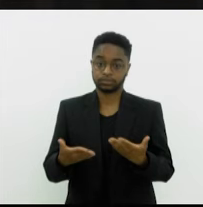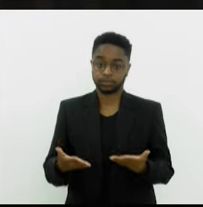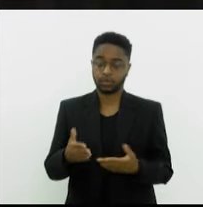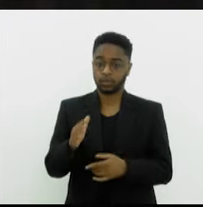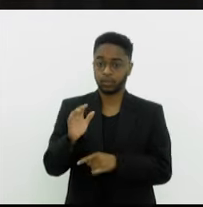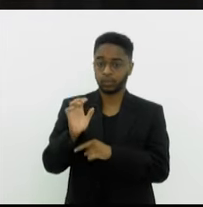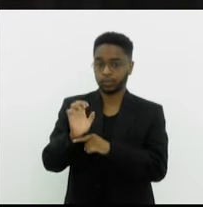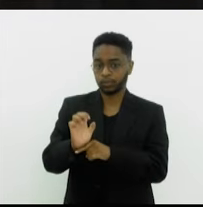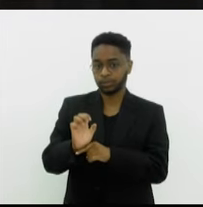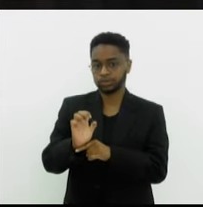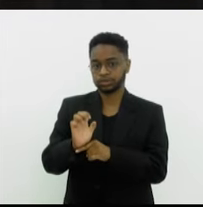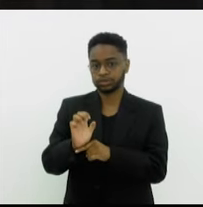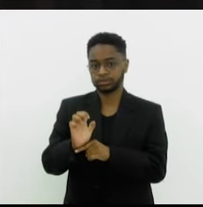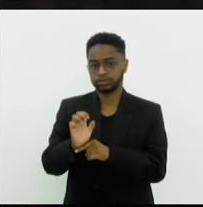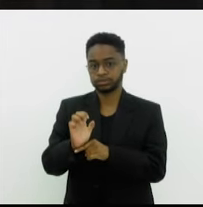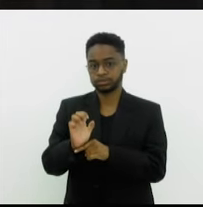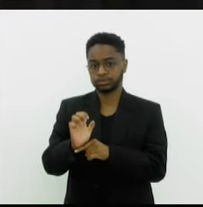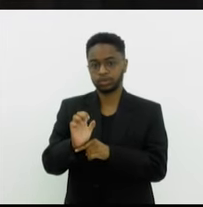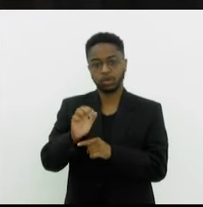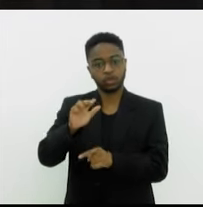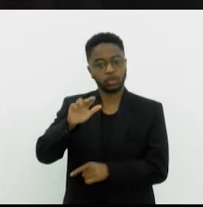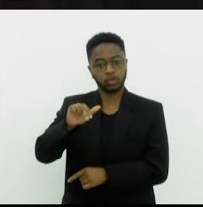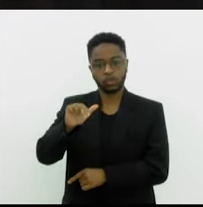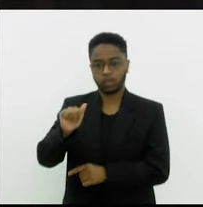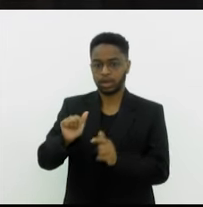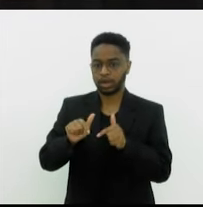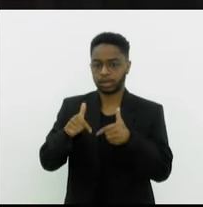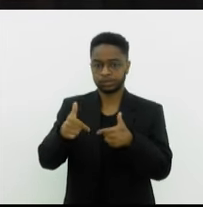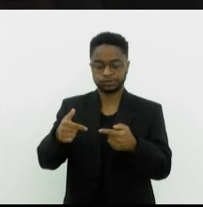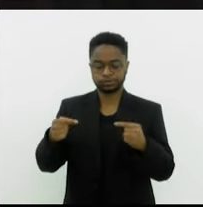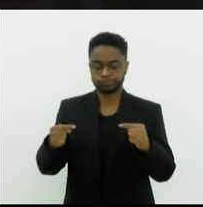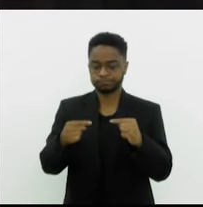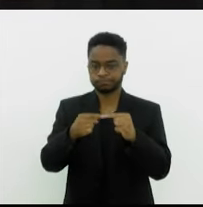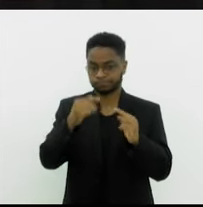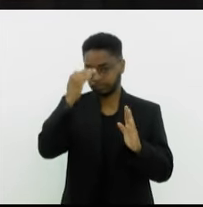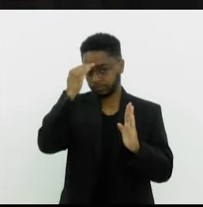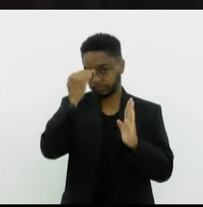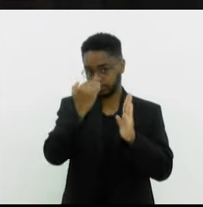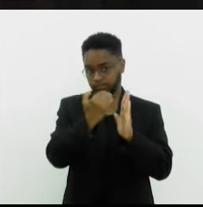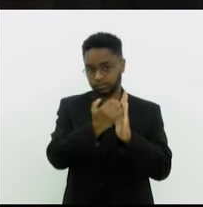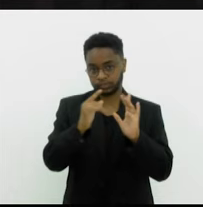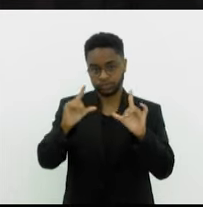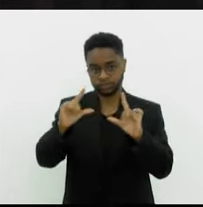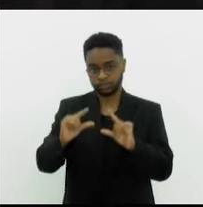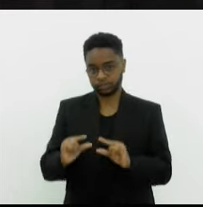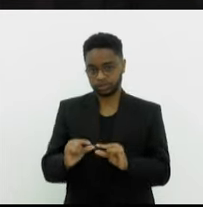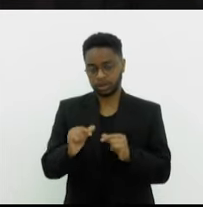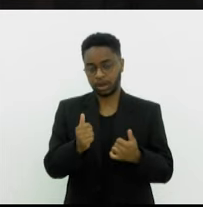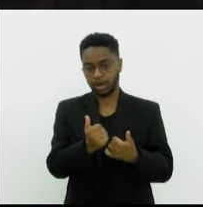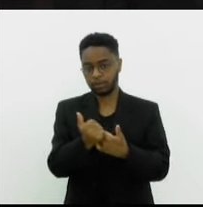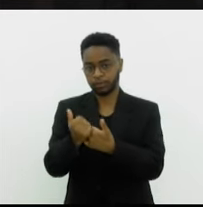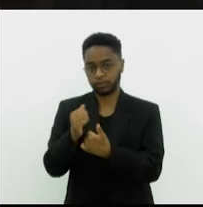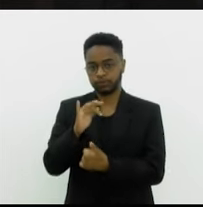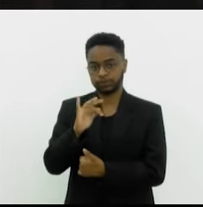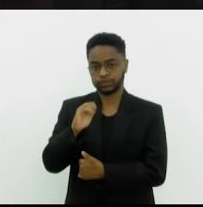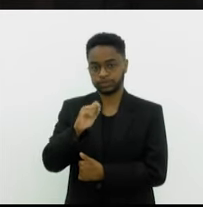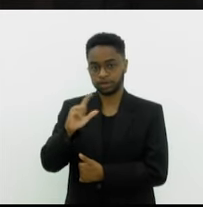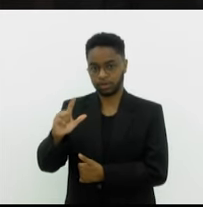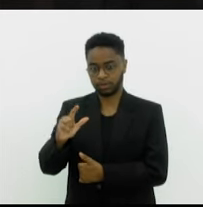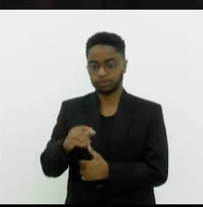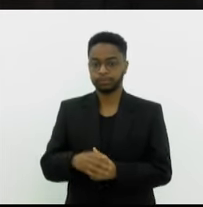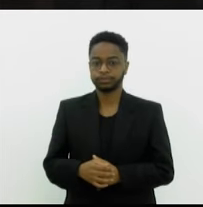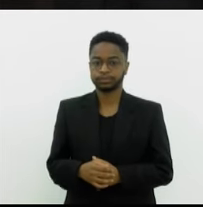Estado aplicou esse dispositivo de redução de incentivos fiscais, apesar